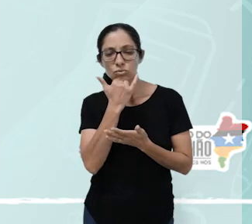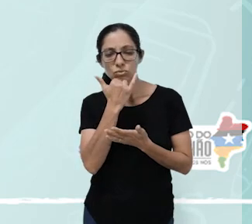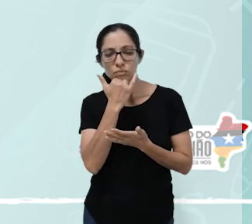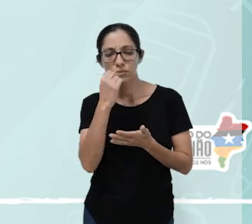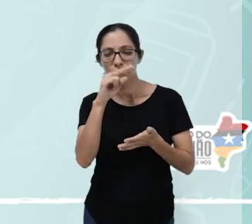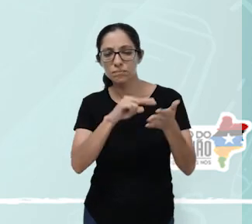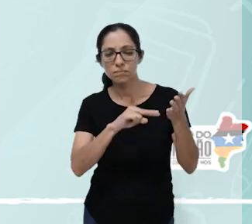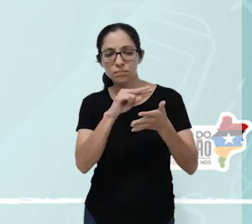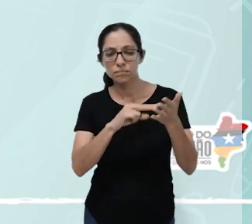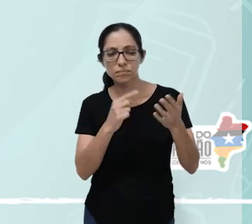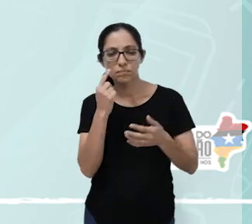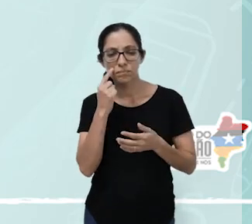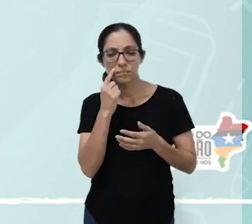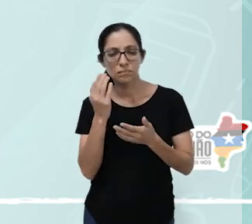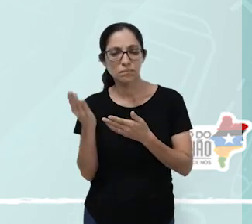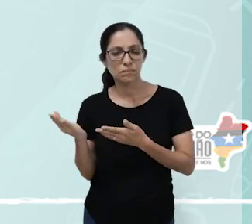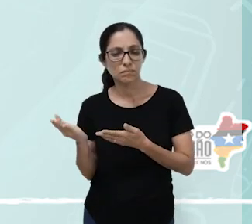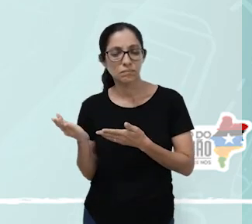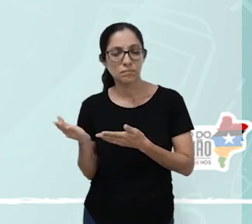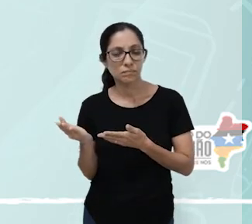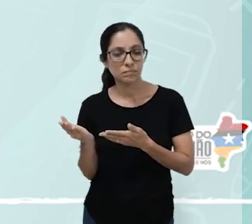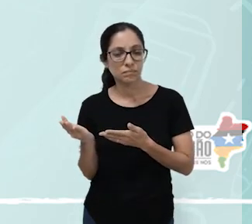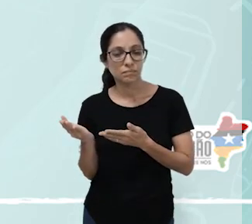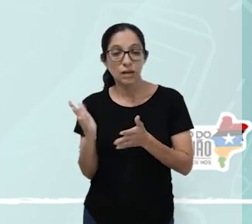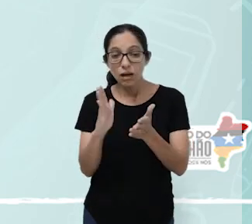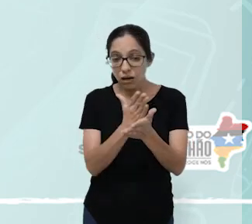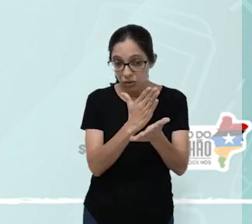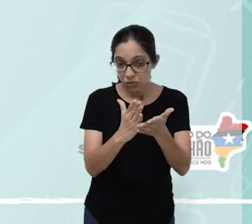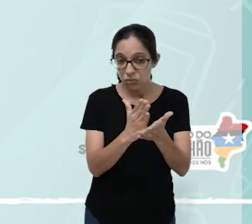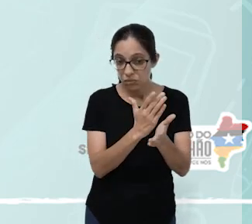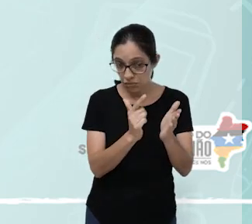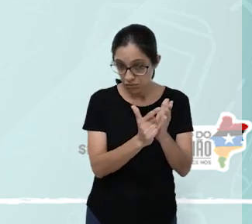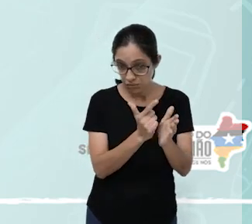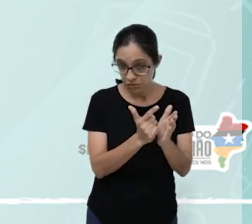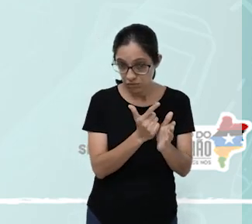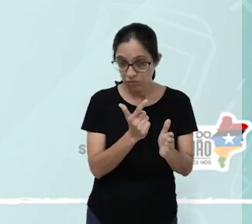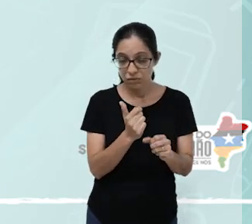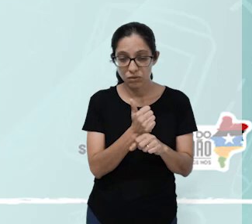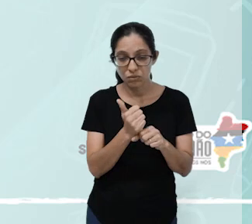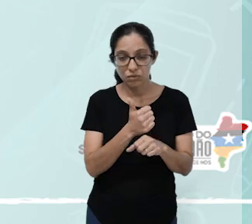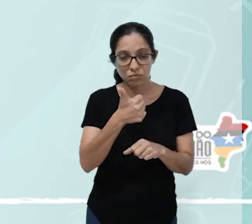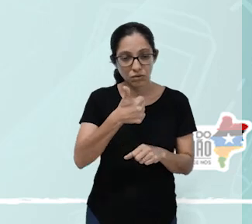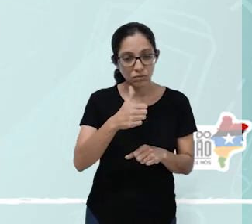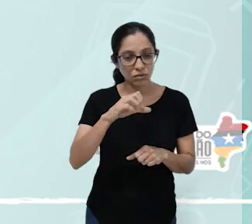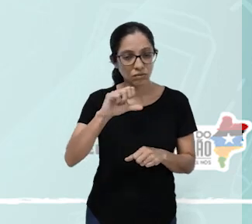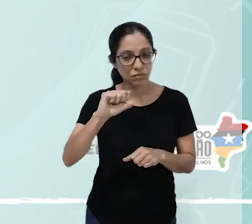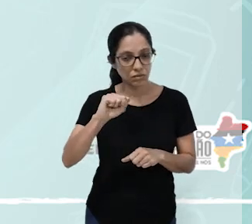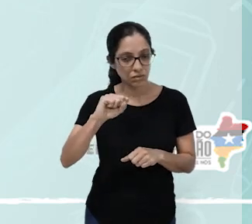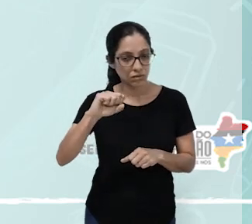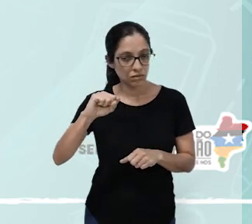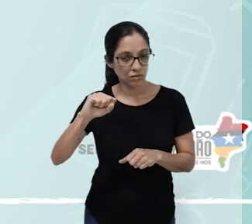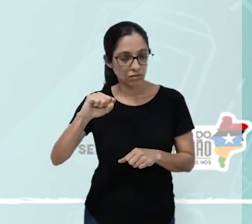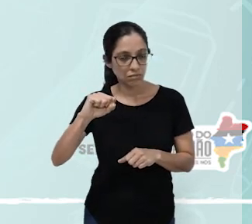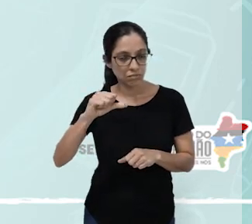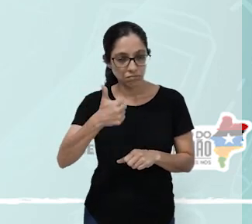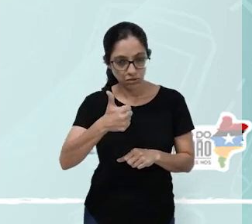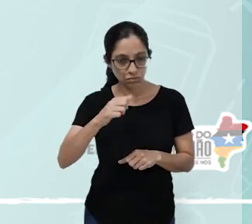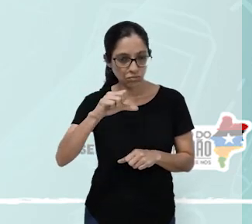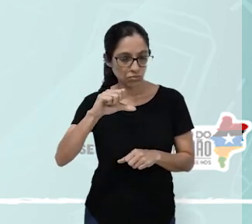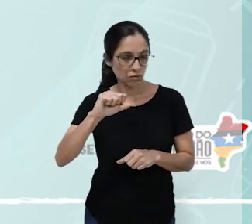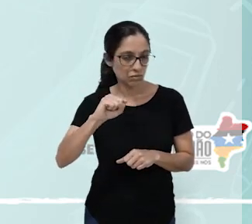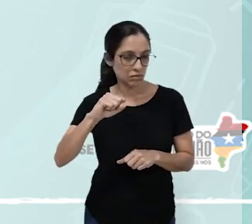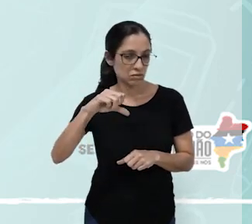de Badminton em 1988. Algumas literaturas falam em 1991. Foi registrada no livro da